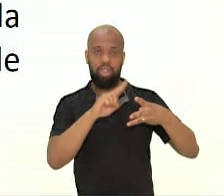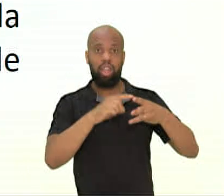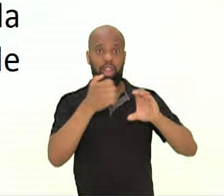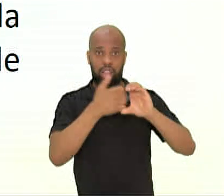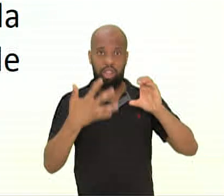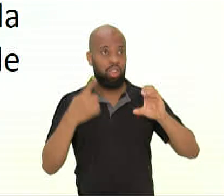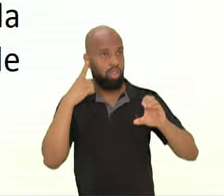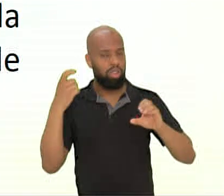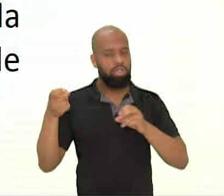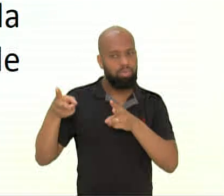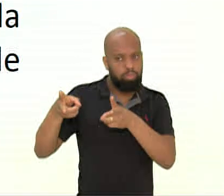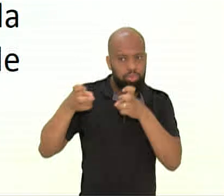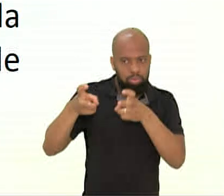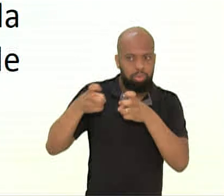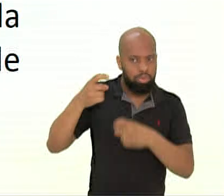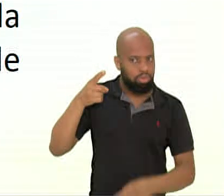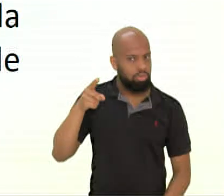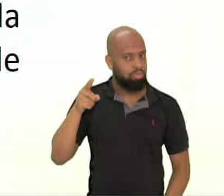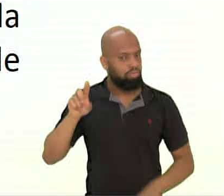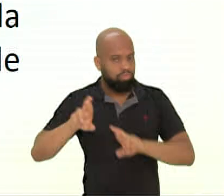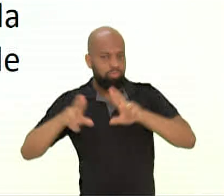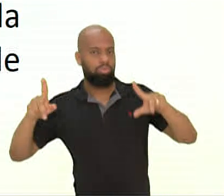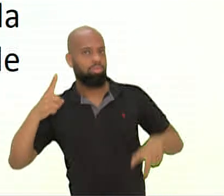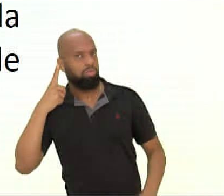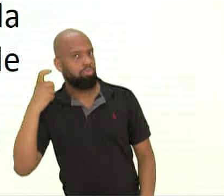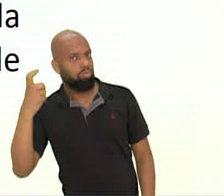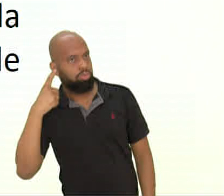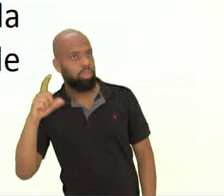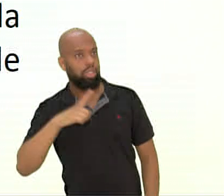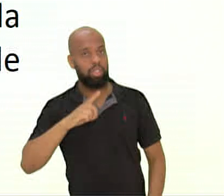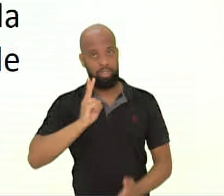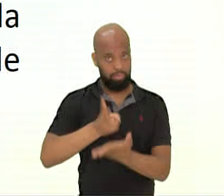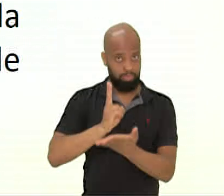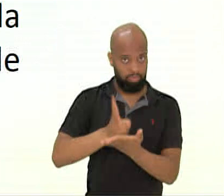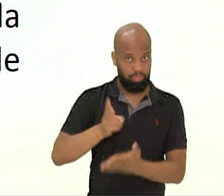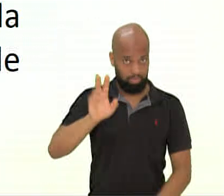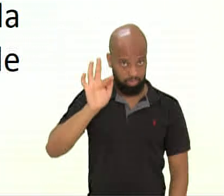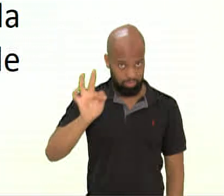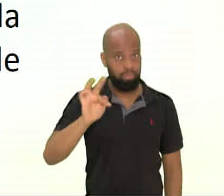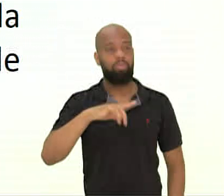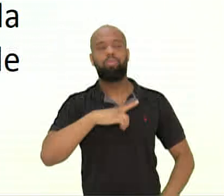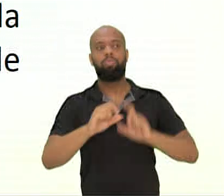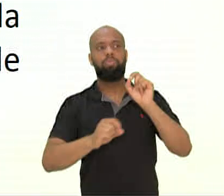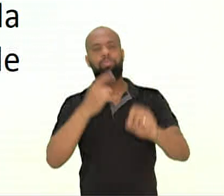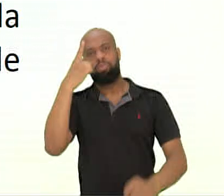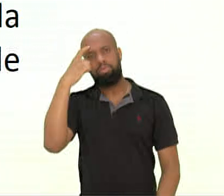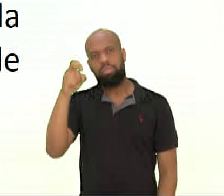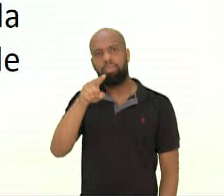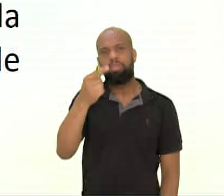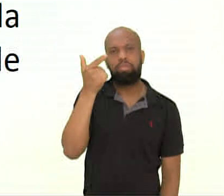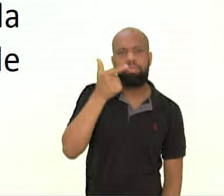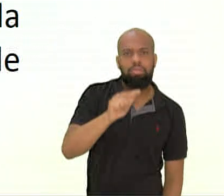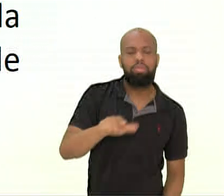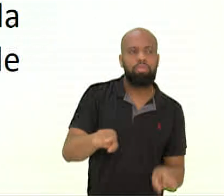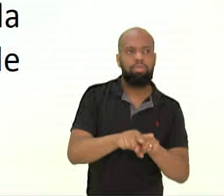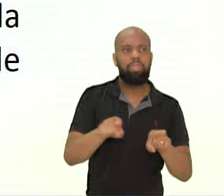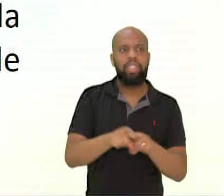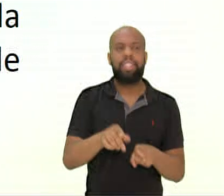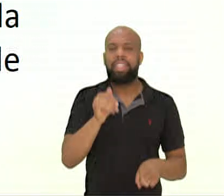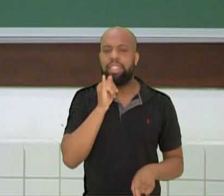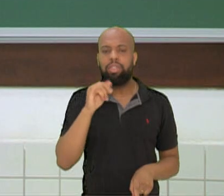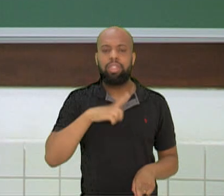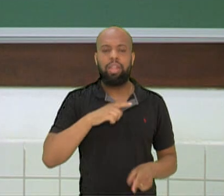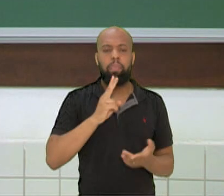permite perceber sons distintos, porém com a mesma frequência. E aí vem aquela ideia que você consegue estar tocando a mesma música